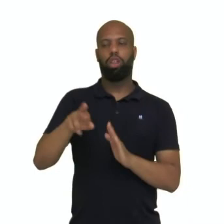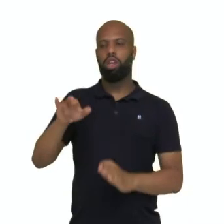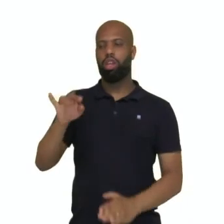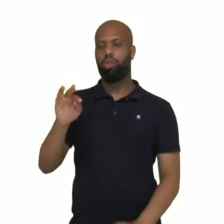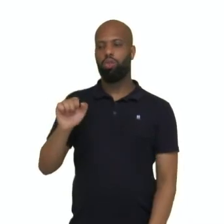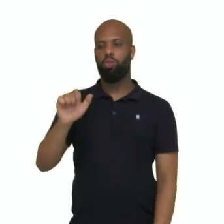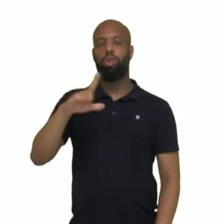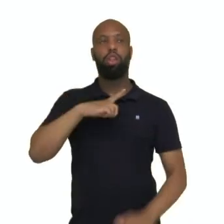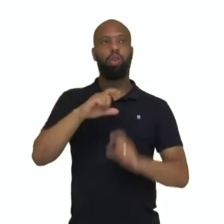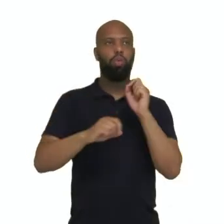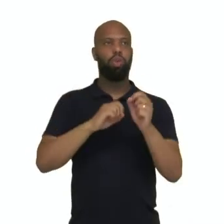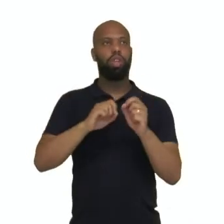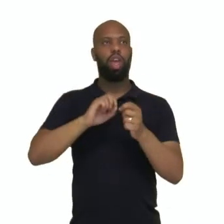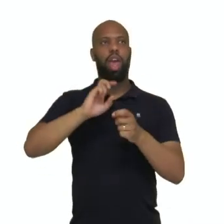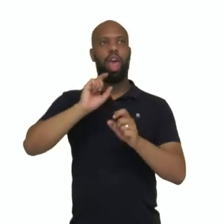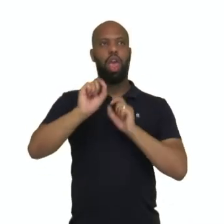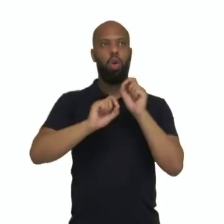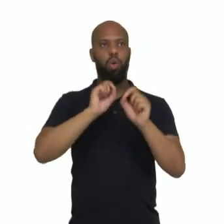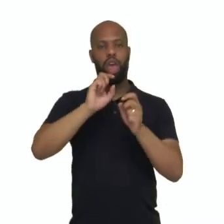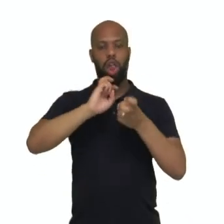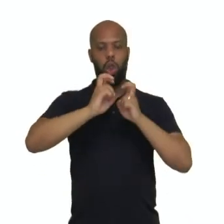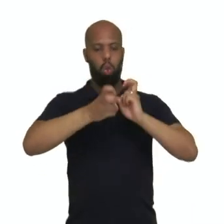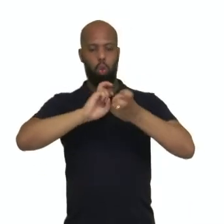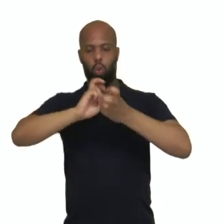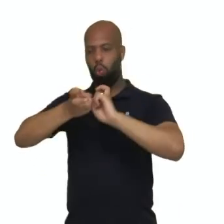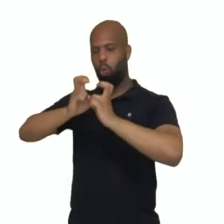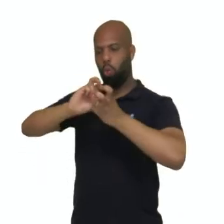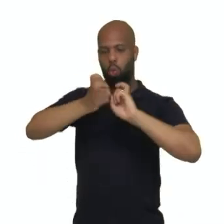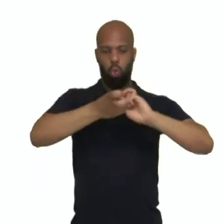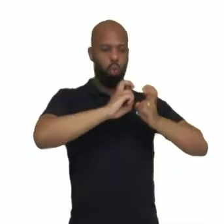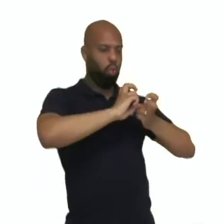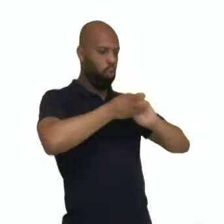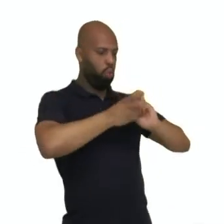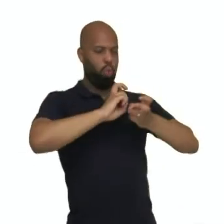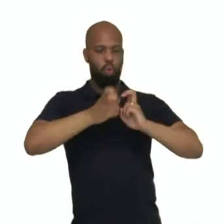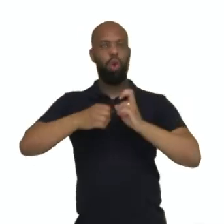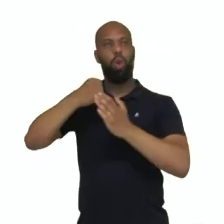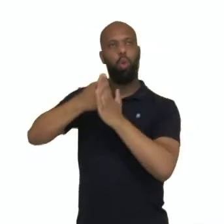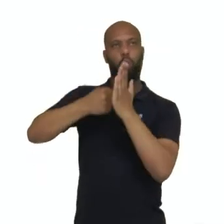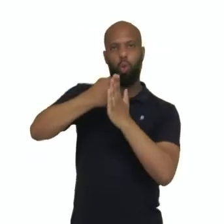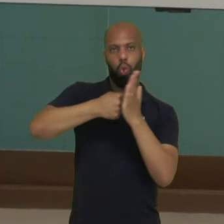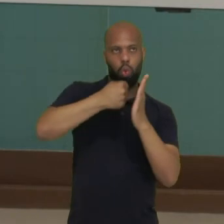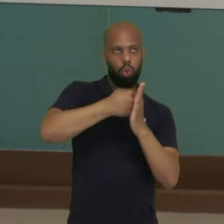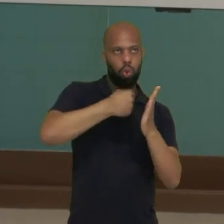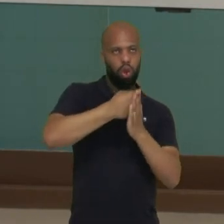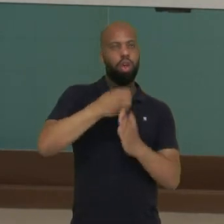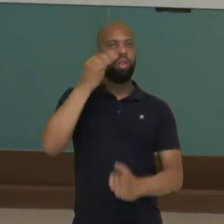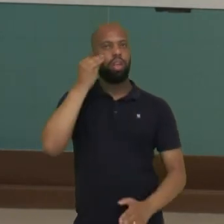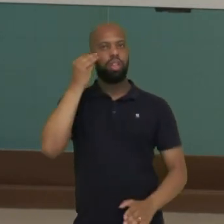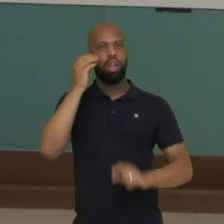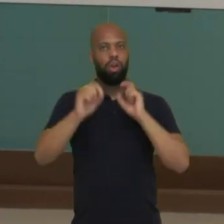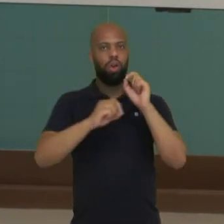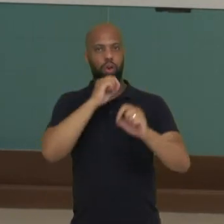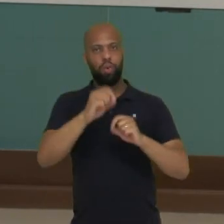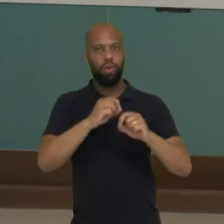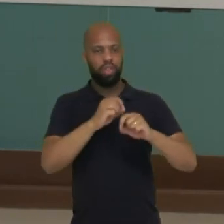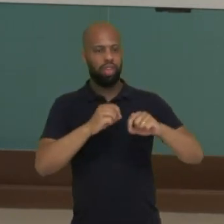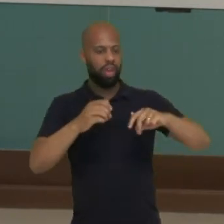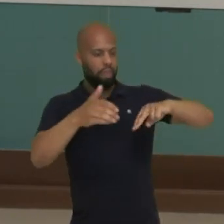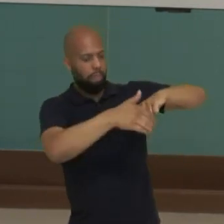se enfrentam. O objetivo nessa luta é tocar a coxa do adversário e derrubá-lo, puxando ele pela